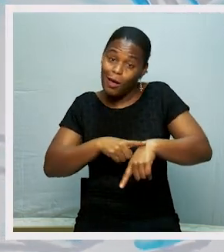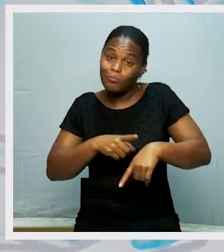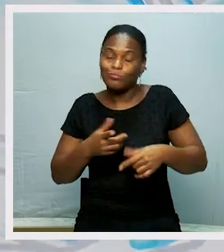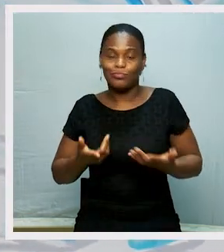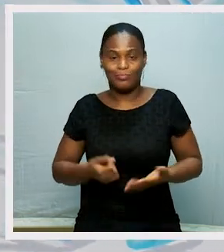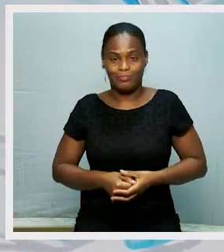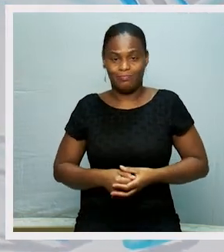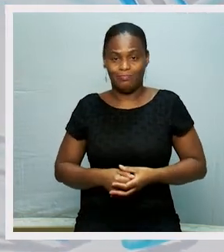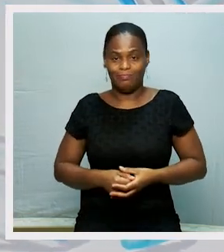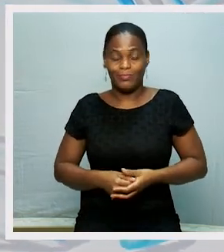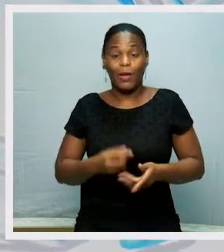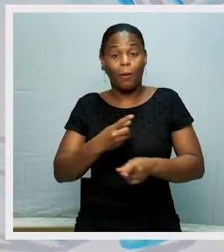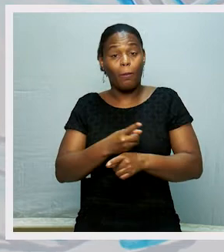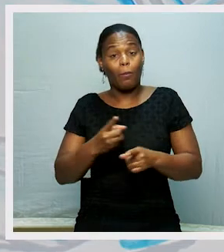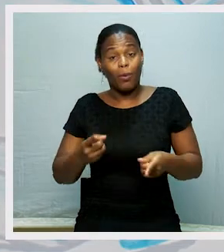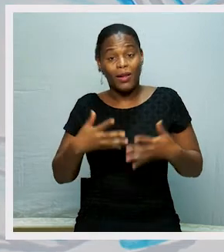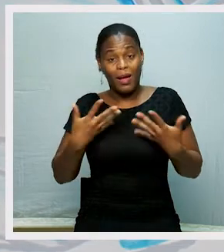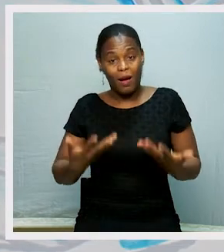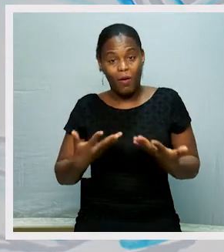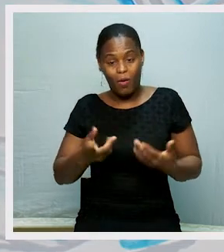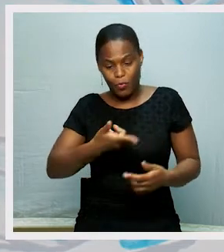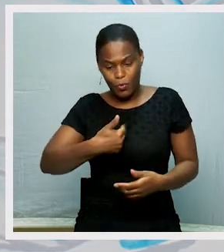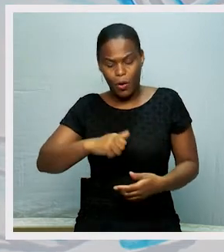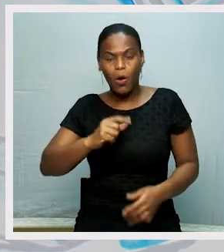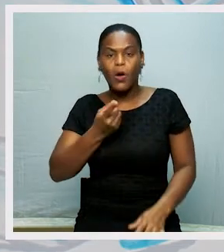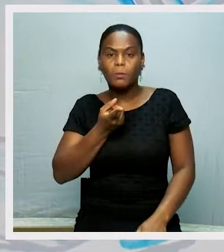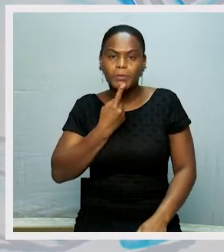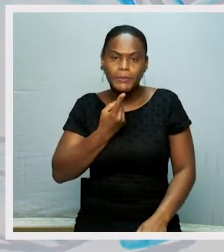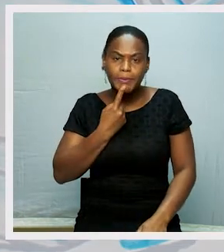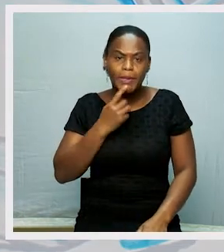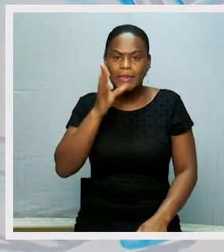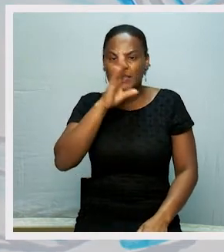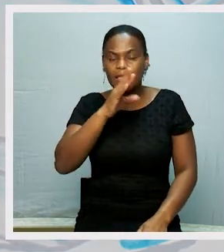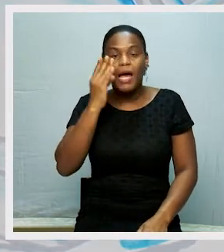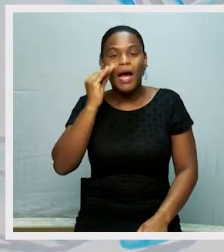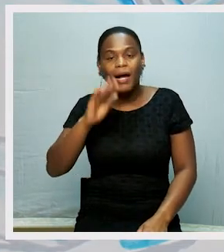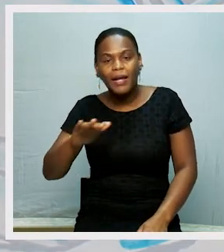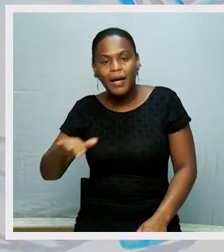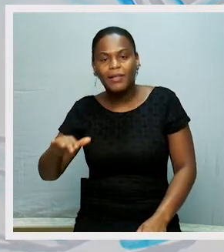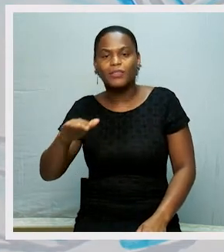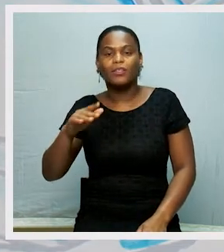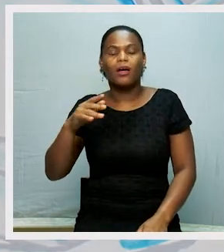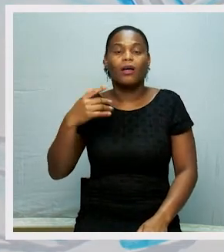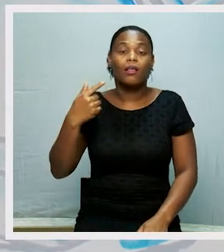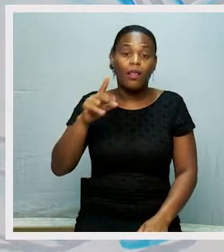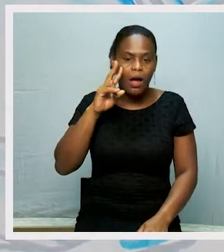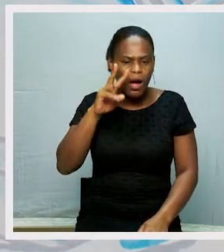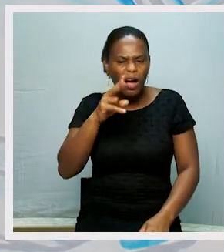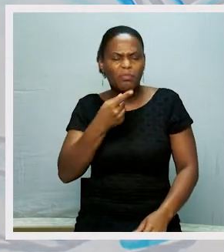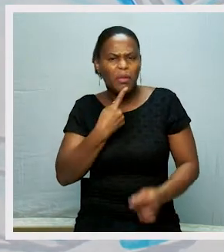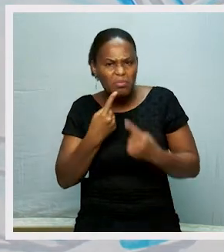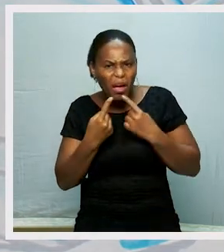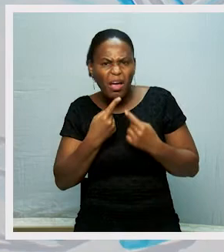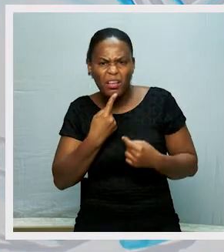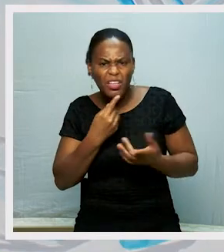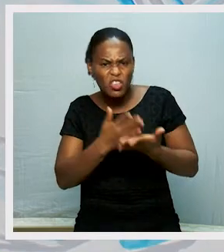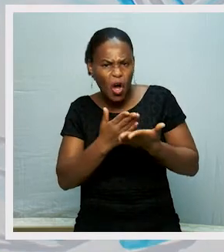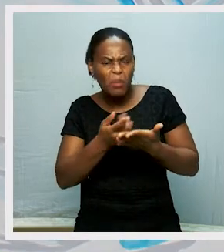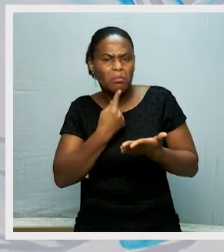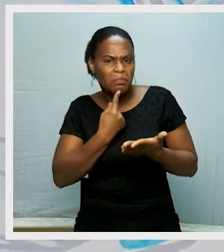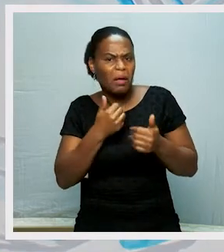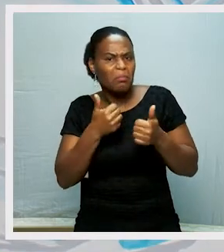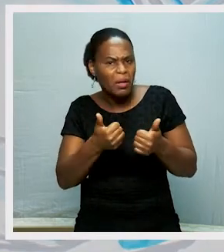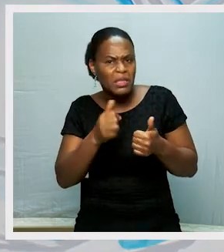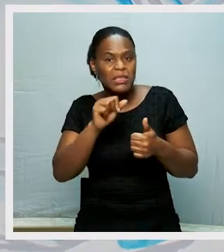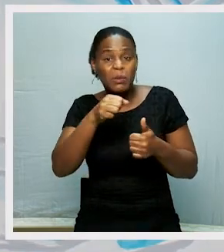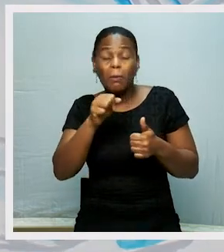um tempinho, porque nesse momento é que nós percebemos realmente se a criança está a acompanhar a matéria para saber como é